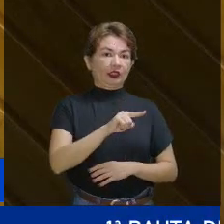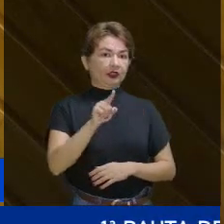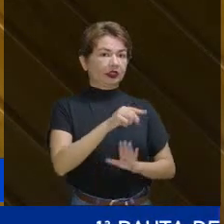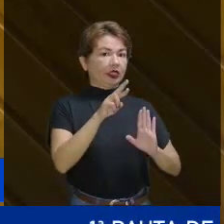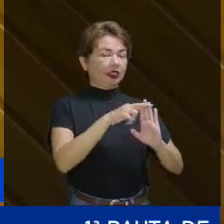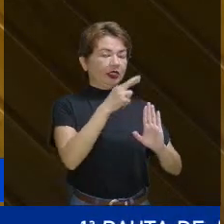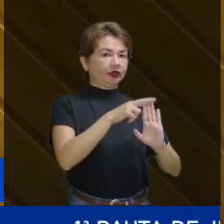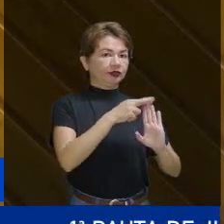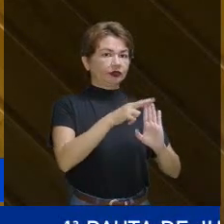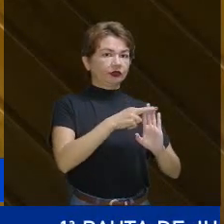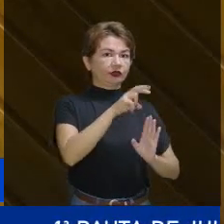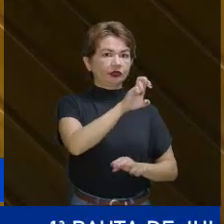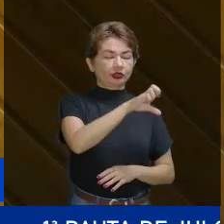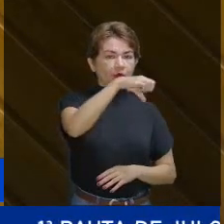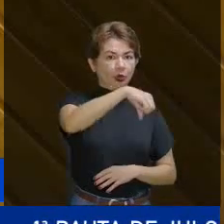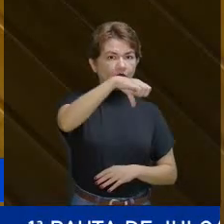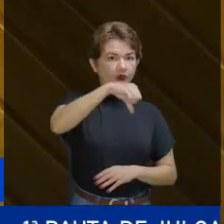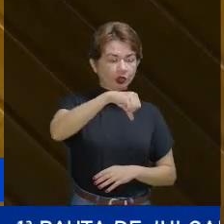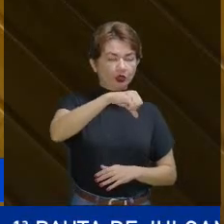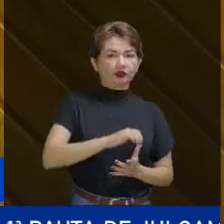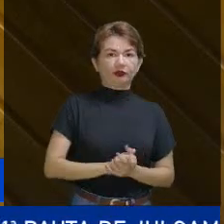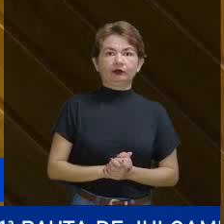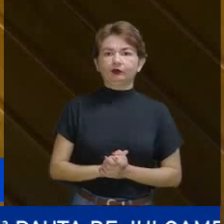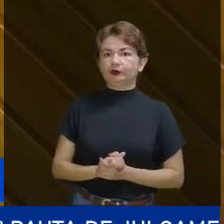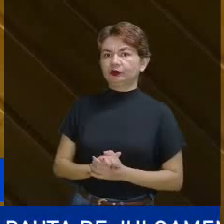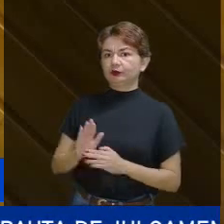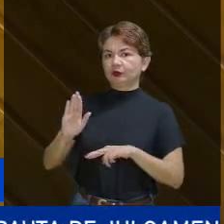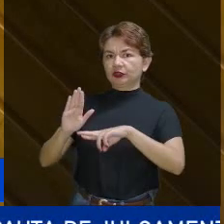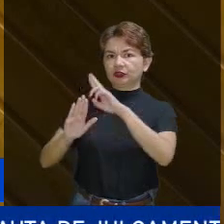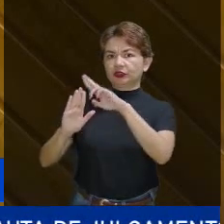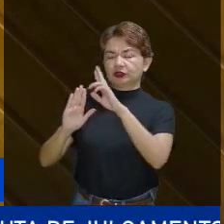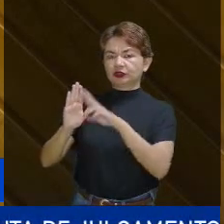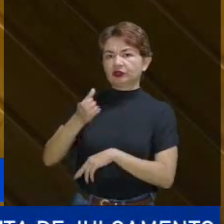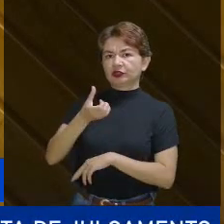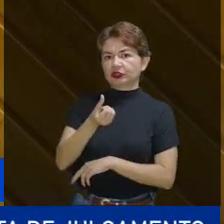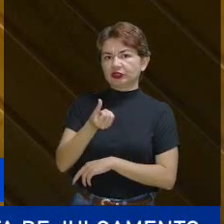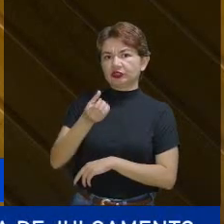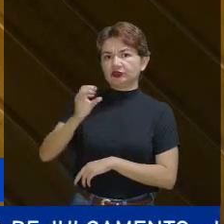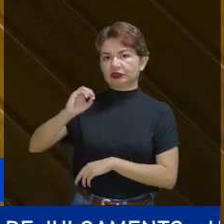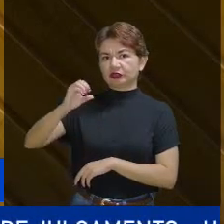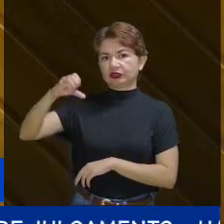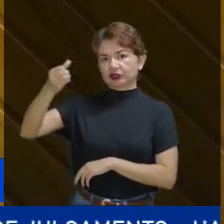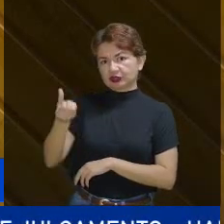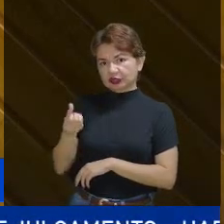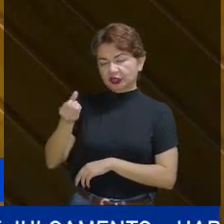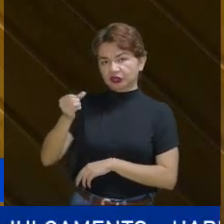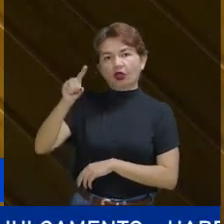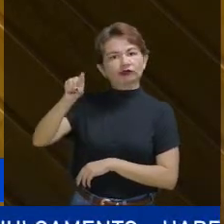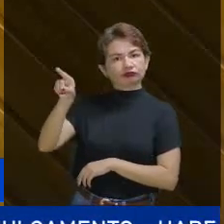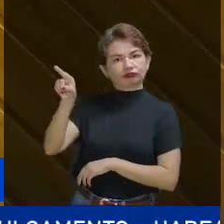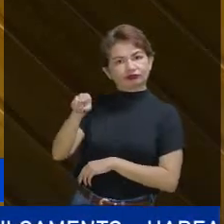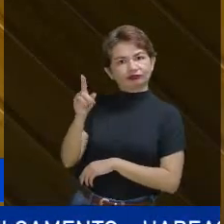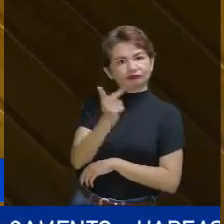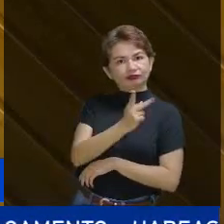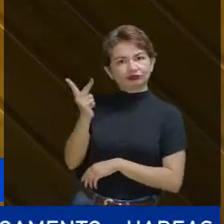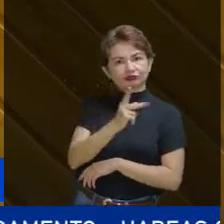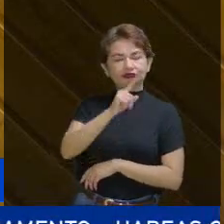as resoluções 599 e 606.